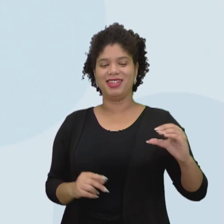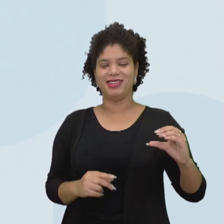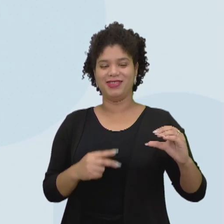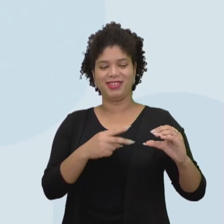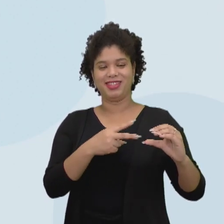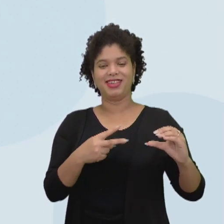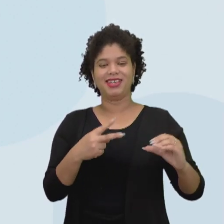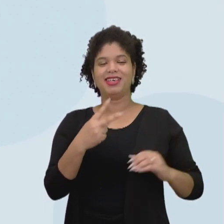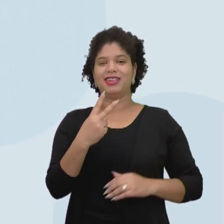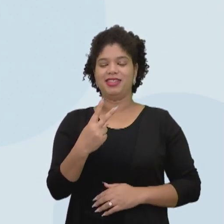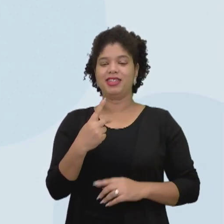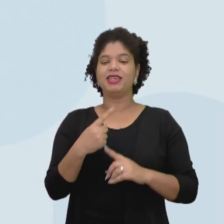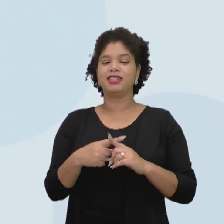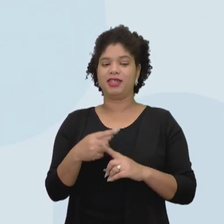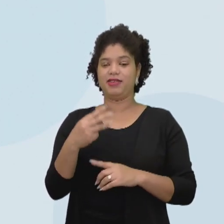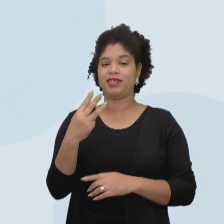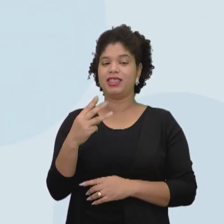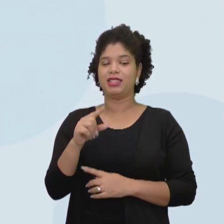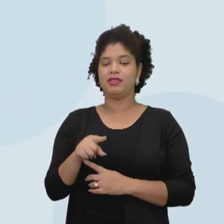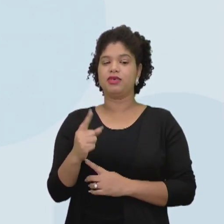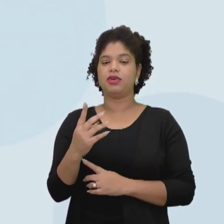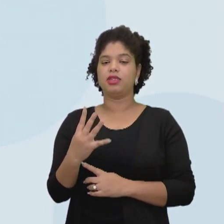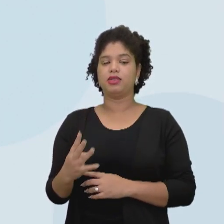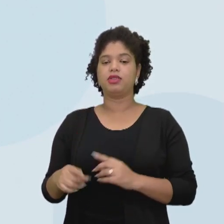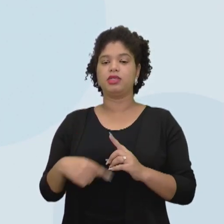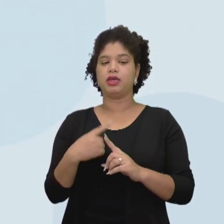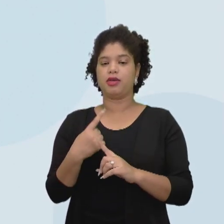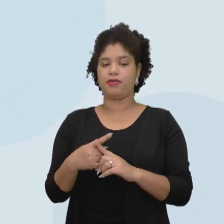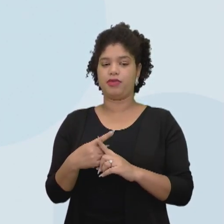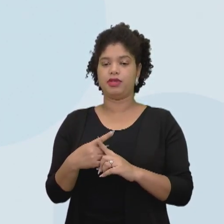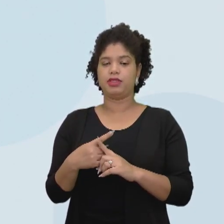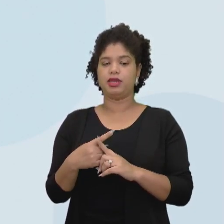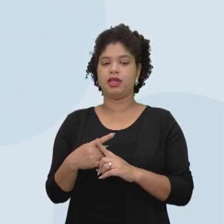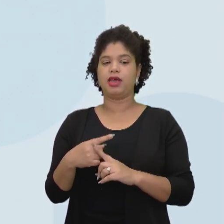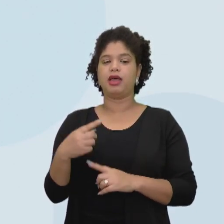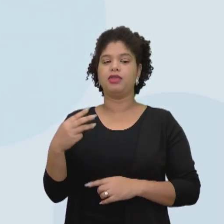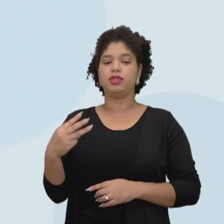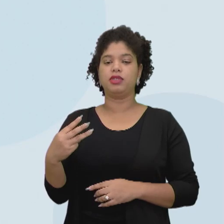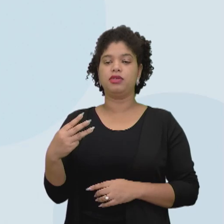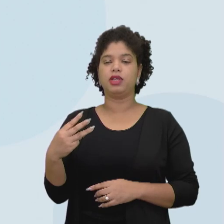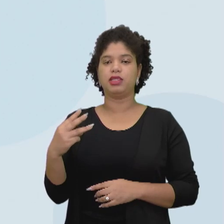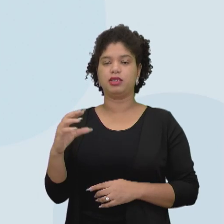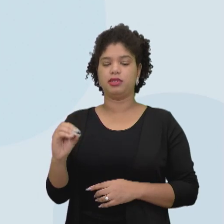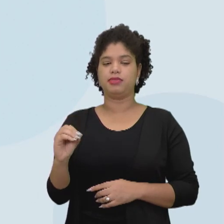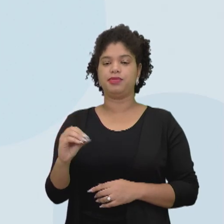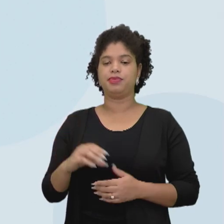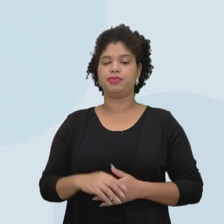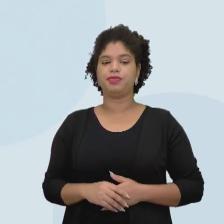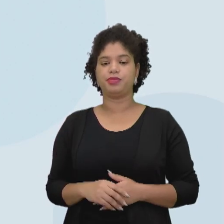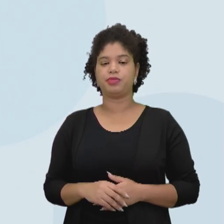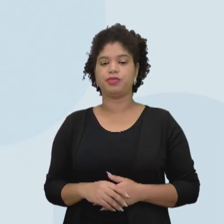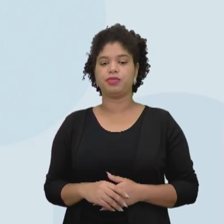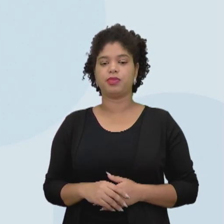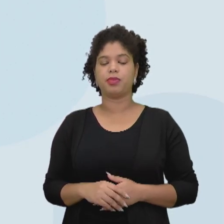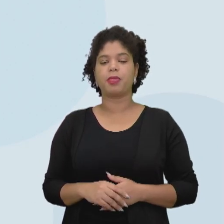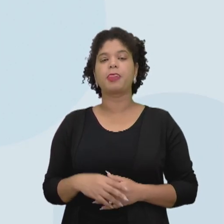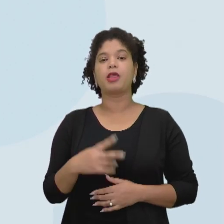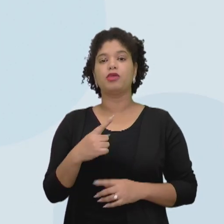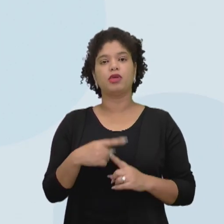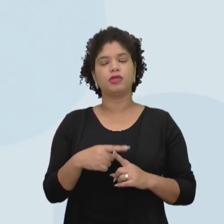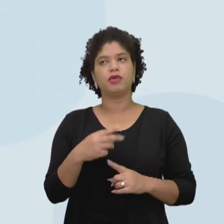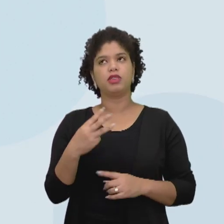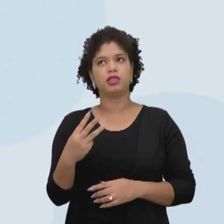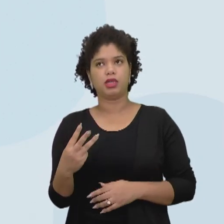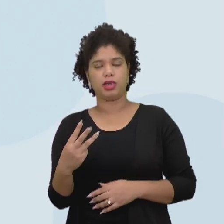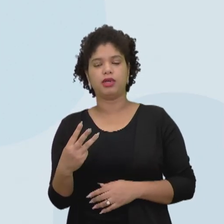2 vezes o 3,14 vezes o raio, que é 30. Posso fazer 2 vezes 3,14, que